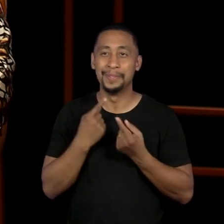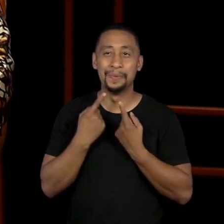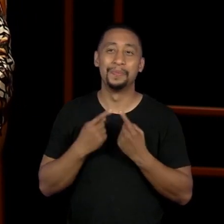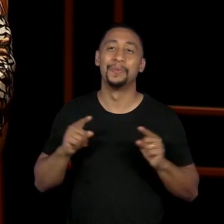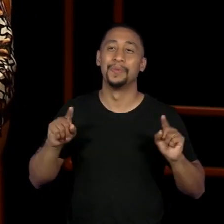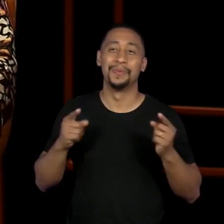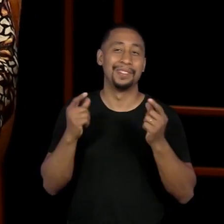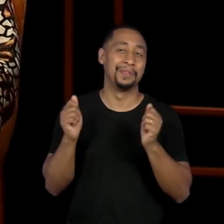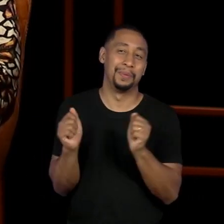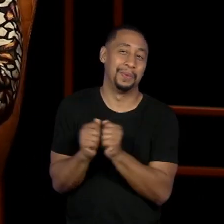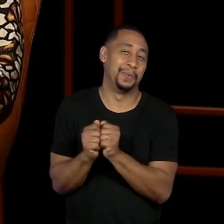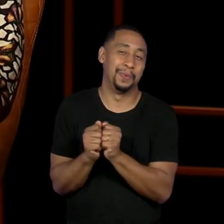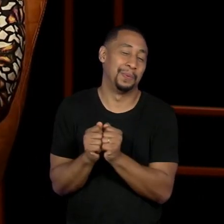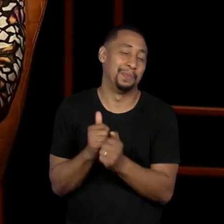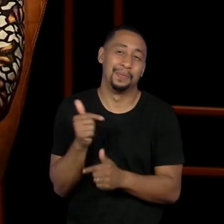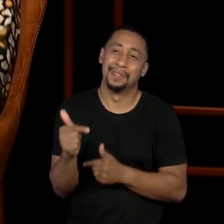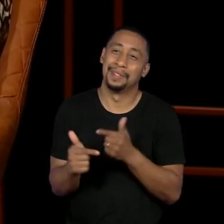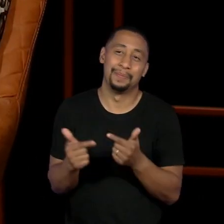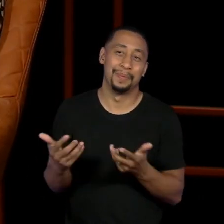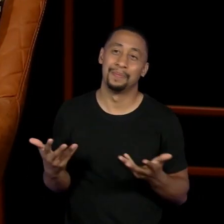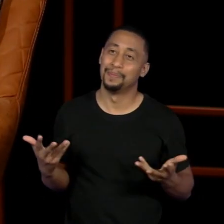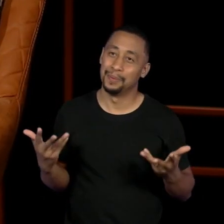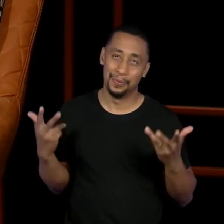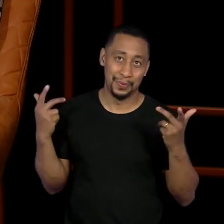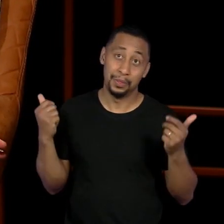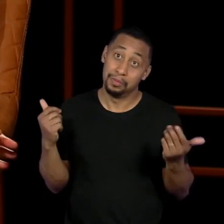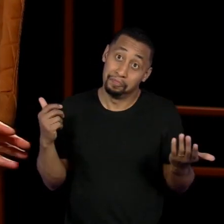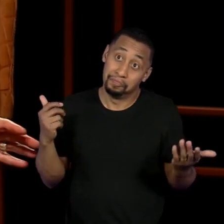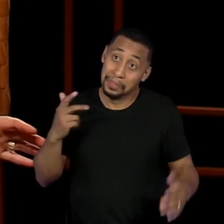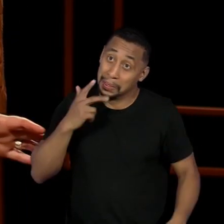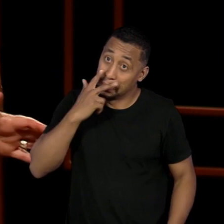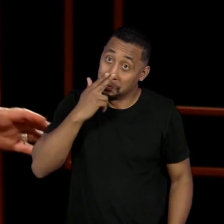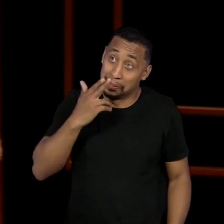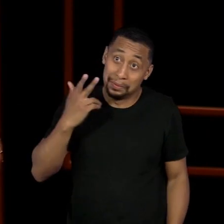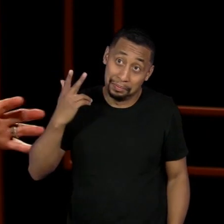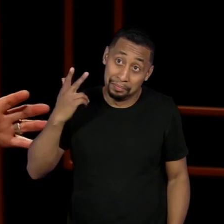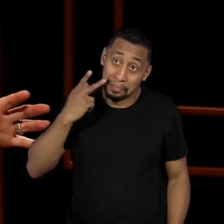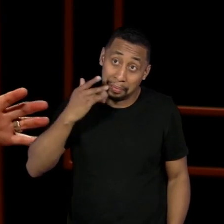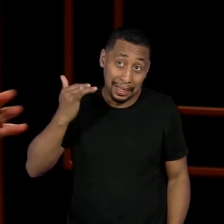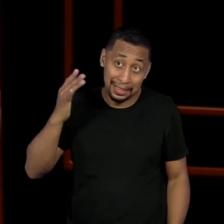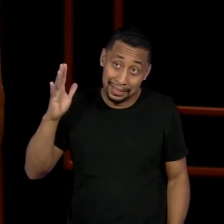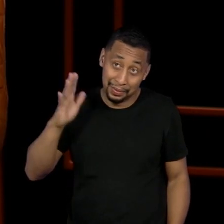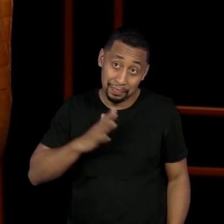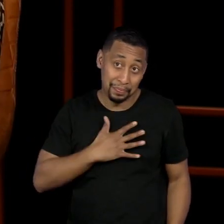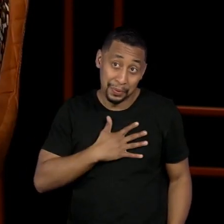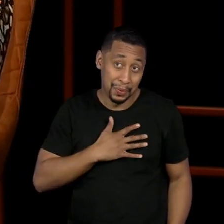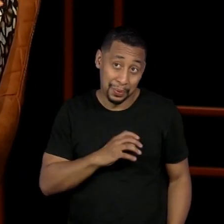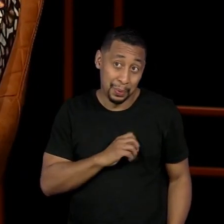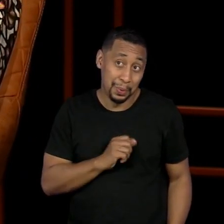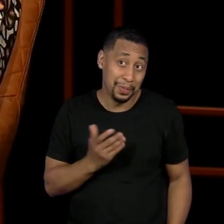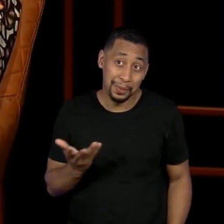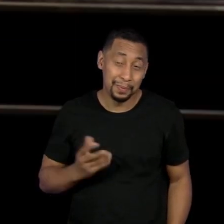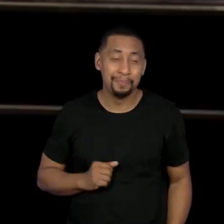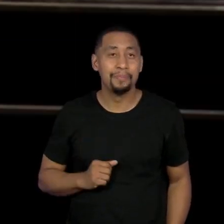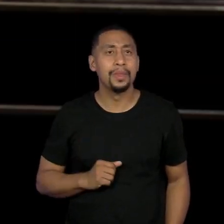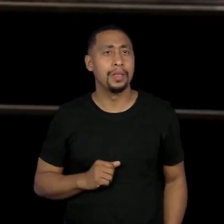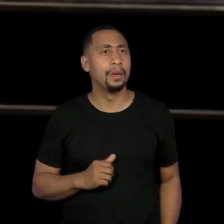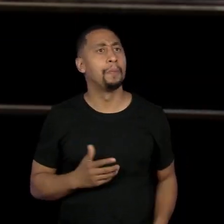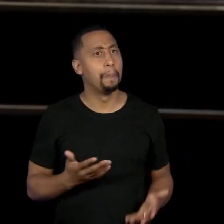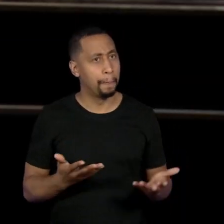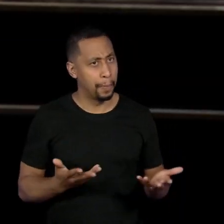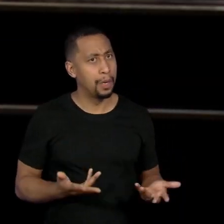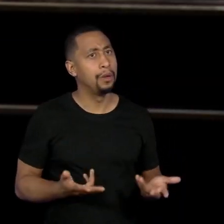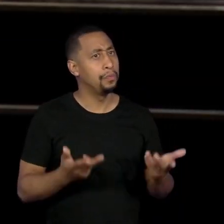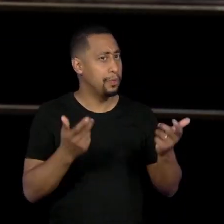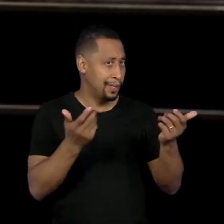um trabalho maravilhoso. Acho que o meu pai adorou, não é? Eu acho que sim, ele disse que sim. E que maravilha ele poder, né, ter